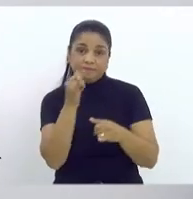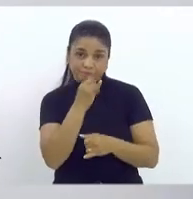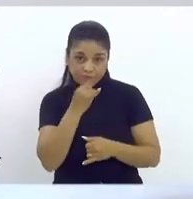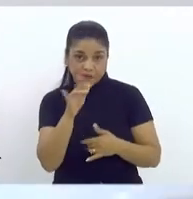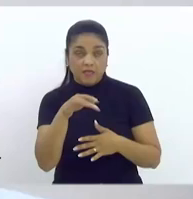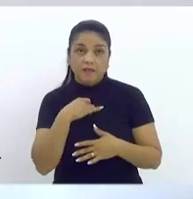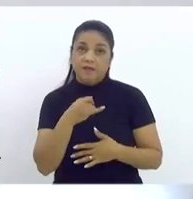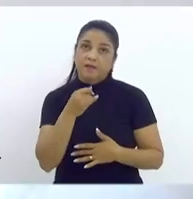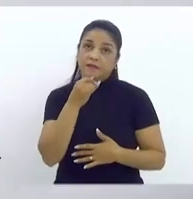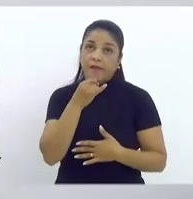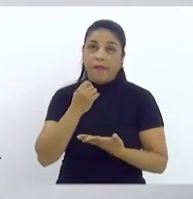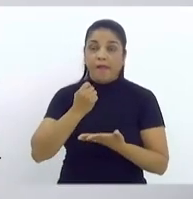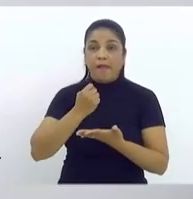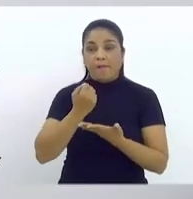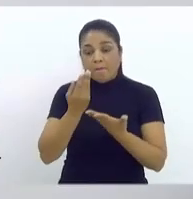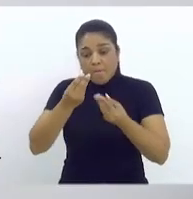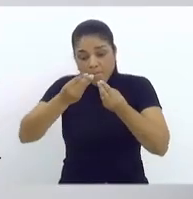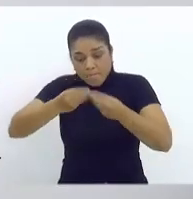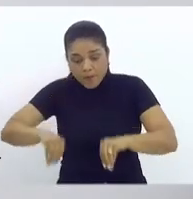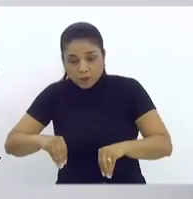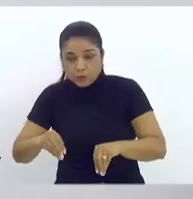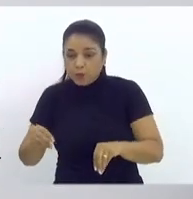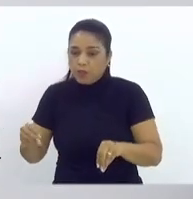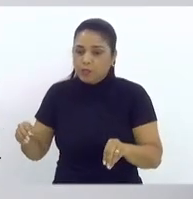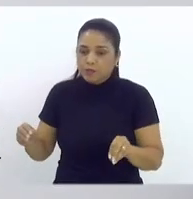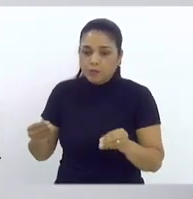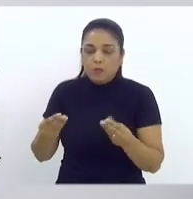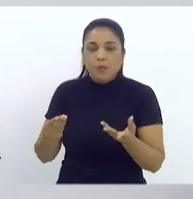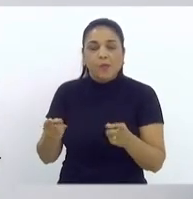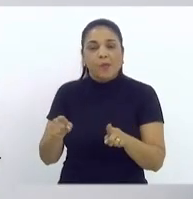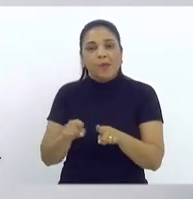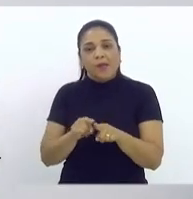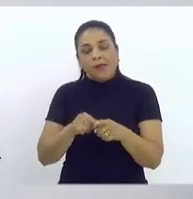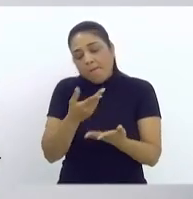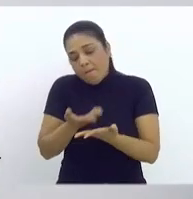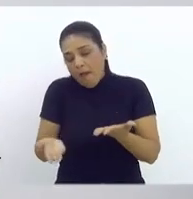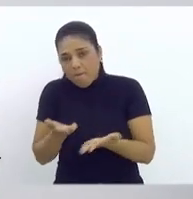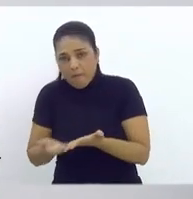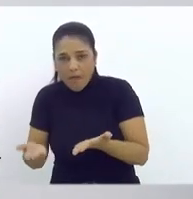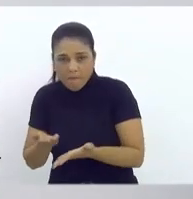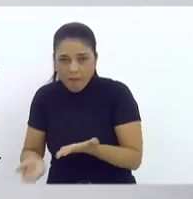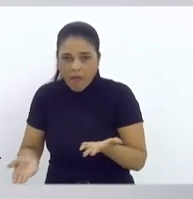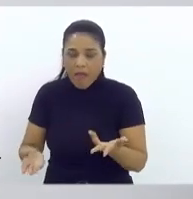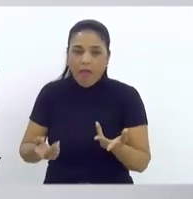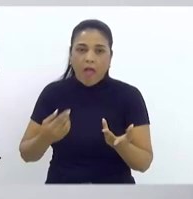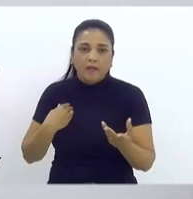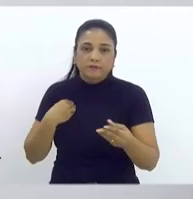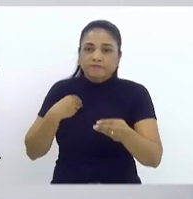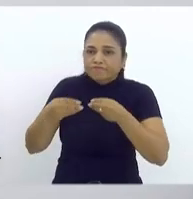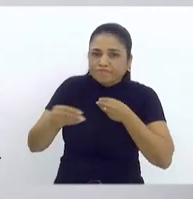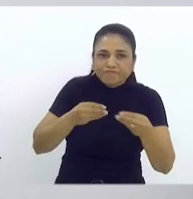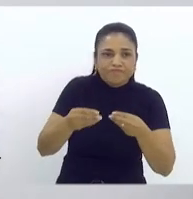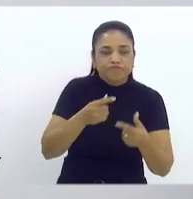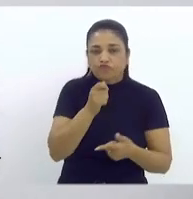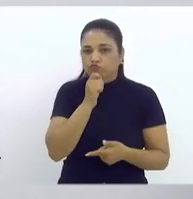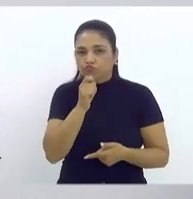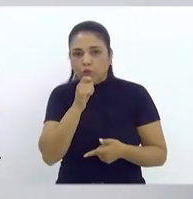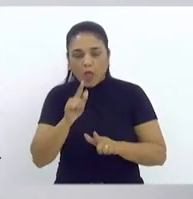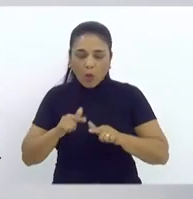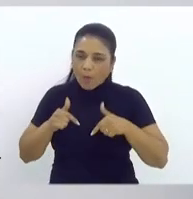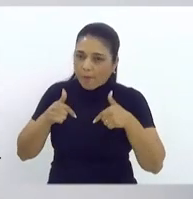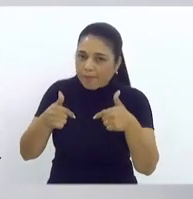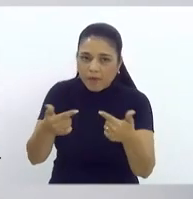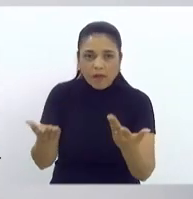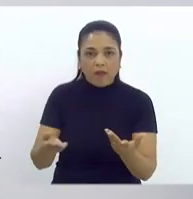bilionários, que o furto é enorme, que a perda é gigantesca, que isso inviabiliza a operação. Mas quando a